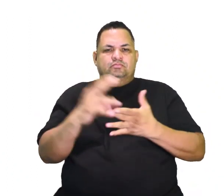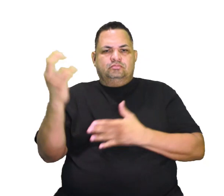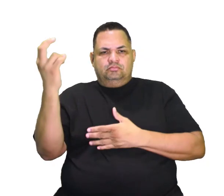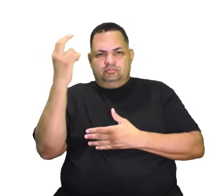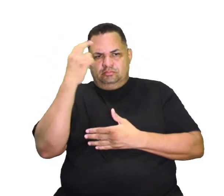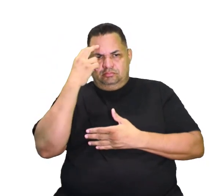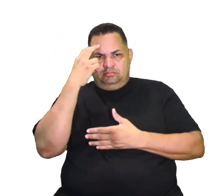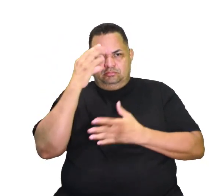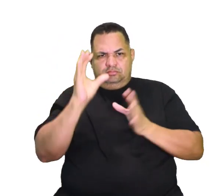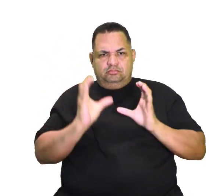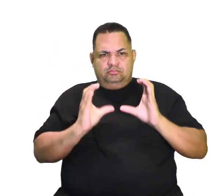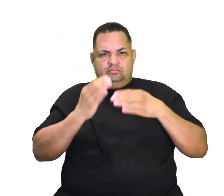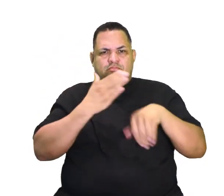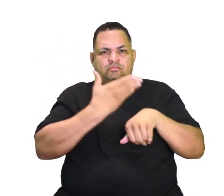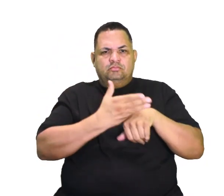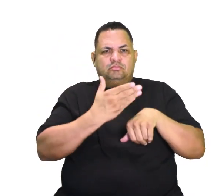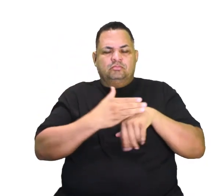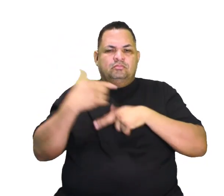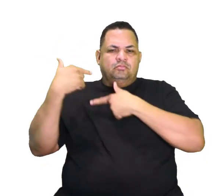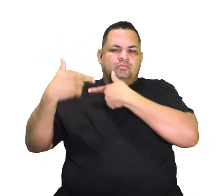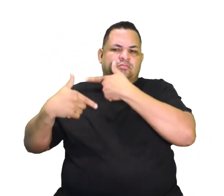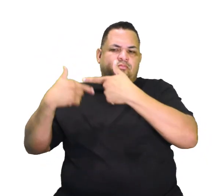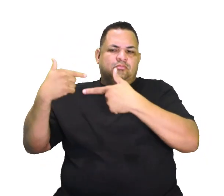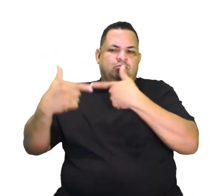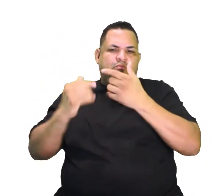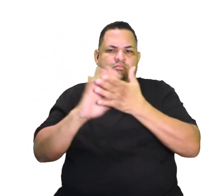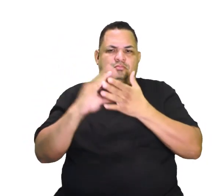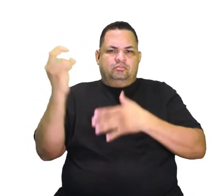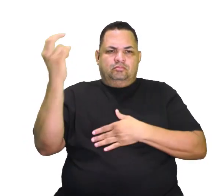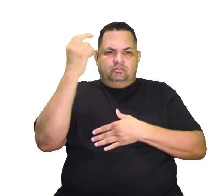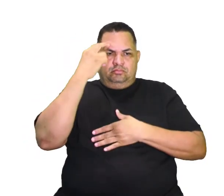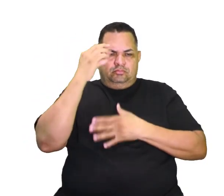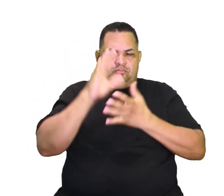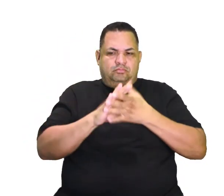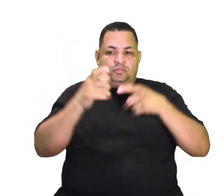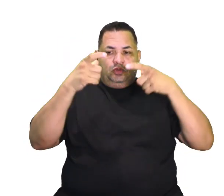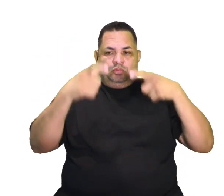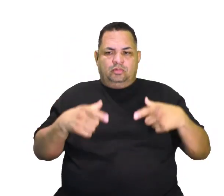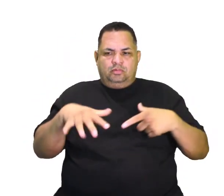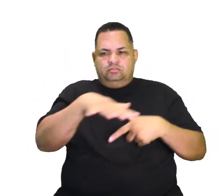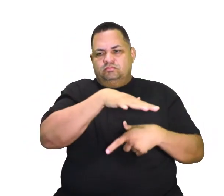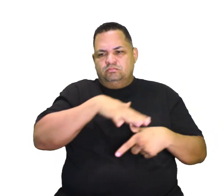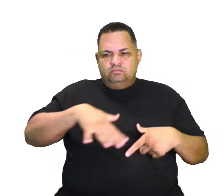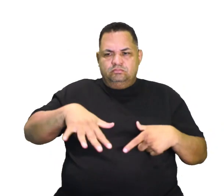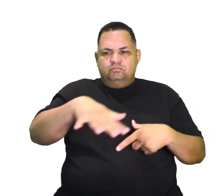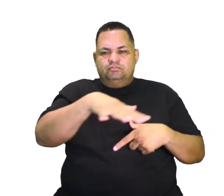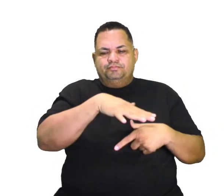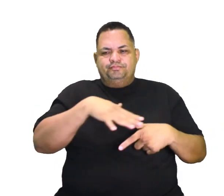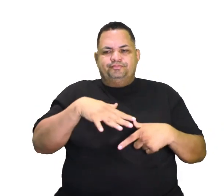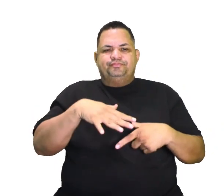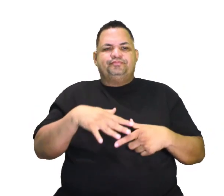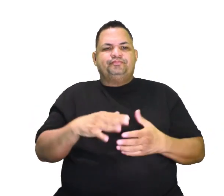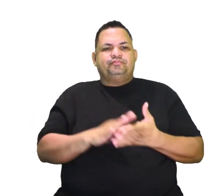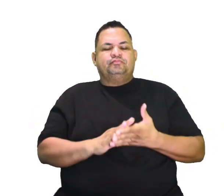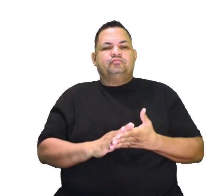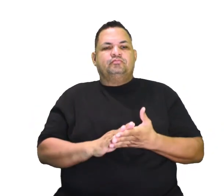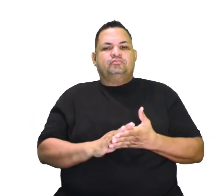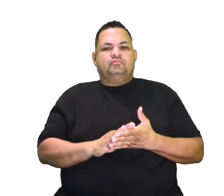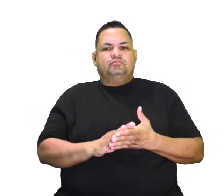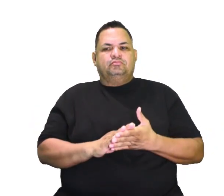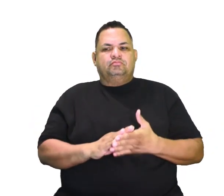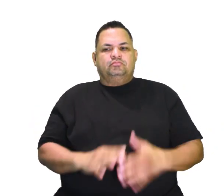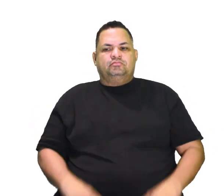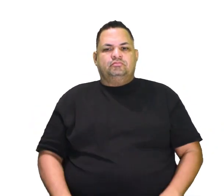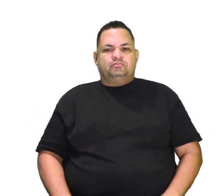cultural é o conjunto de práticas e tradições culturais de uma localidade, certo? Numa mesma